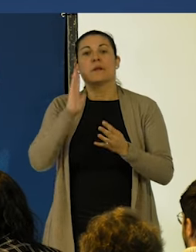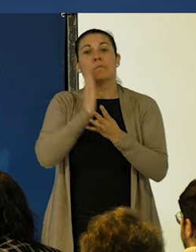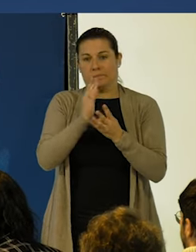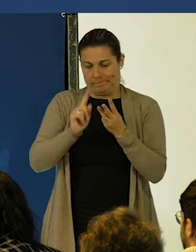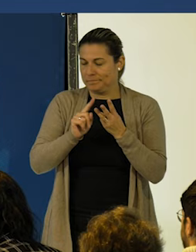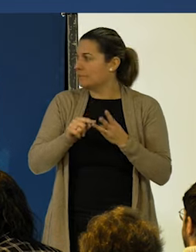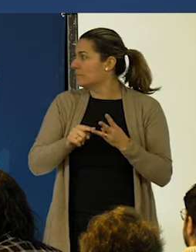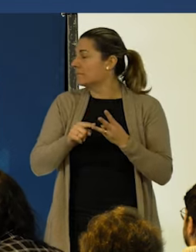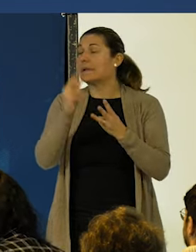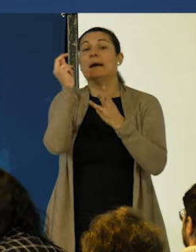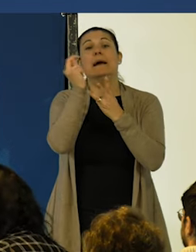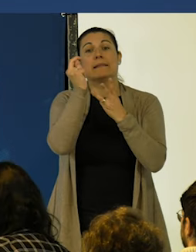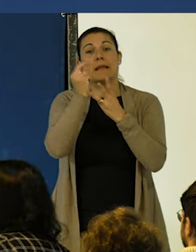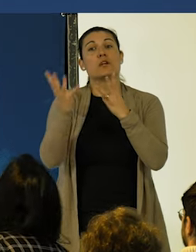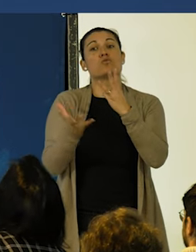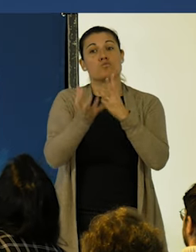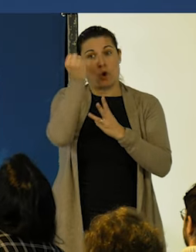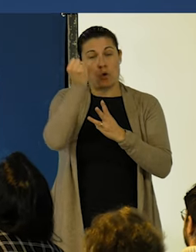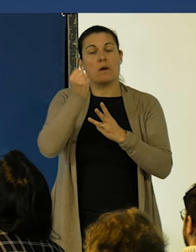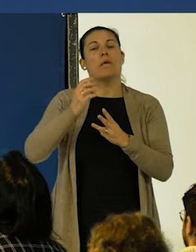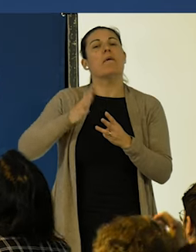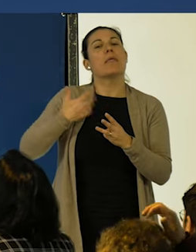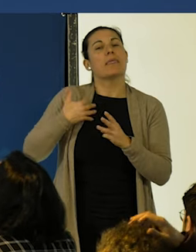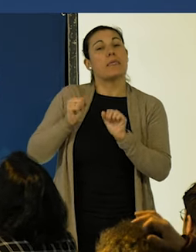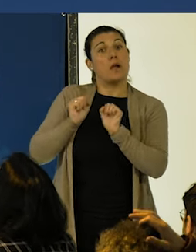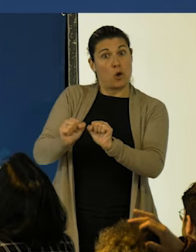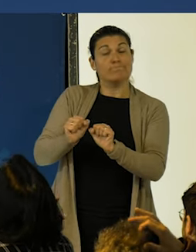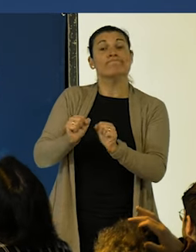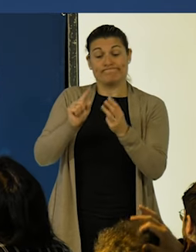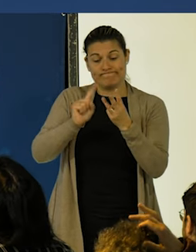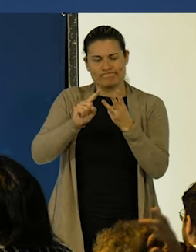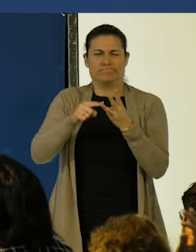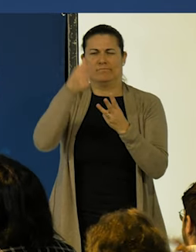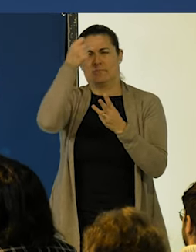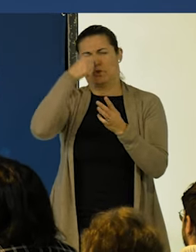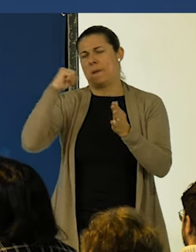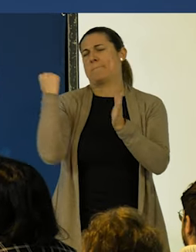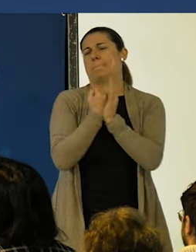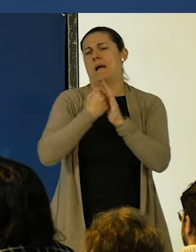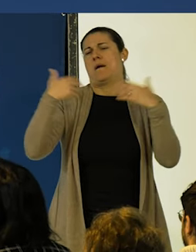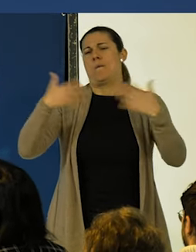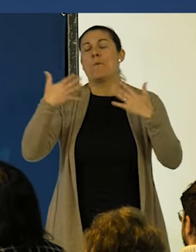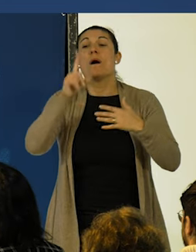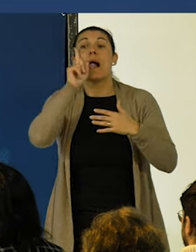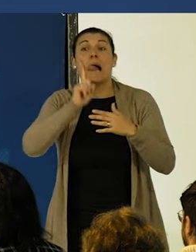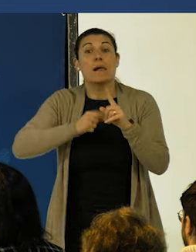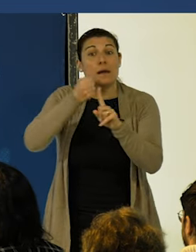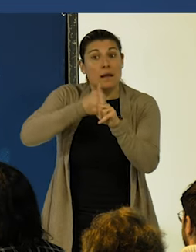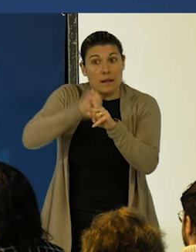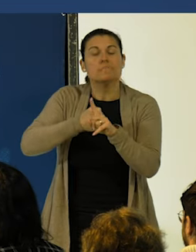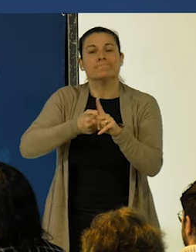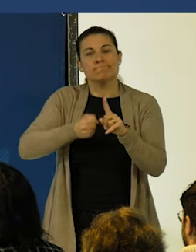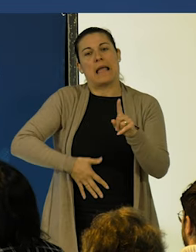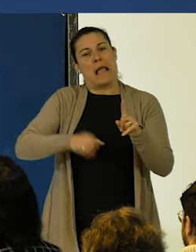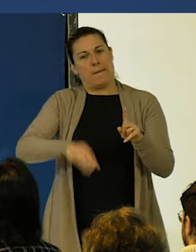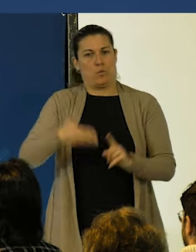Finalmente, a terceira vitória contra o medo. A vitória histórica da luta das mulheres pelo direito ao